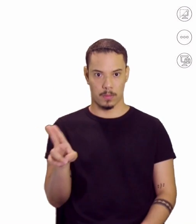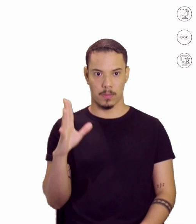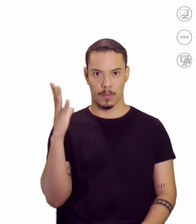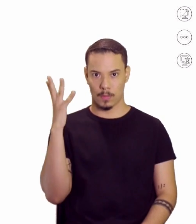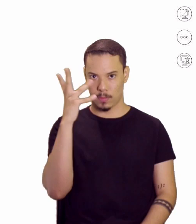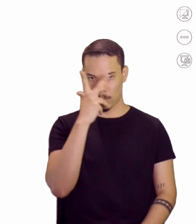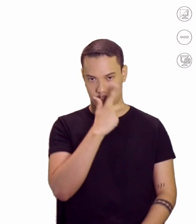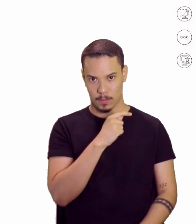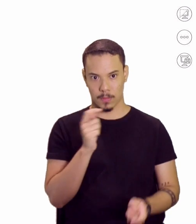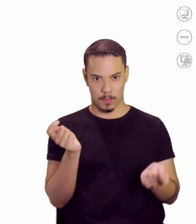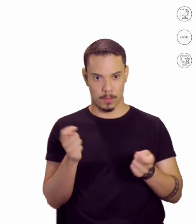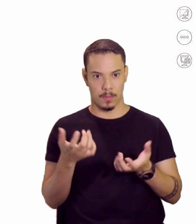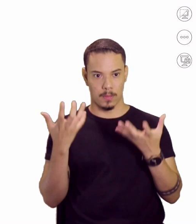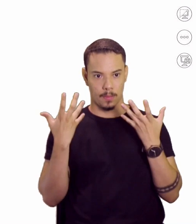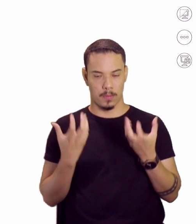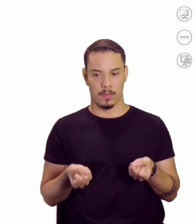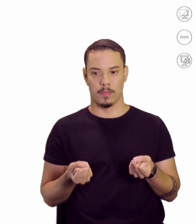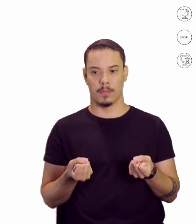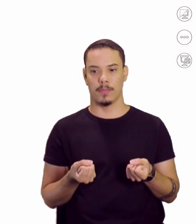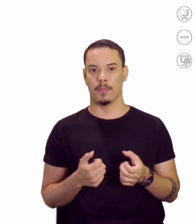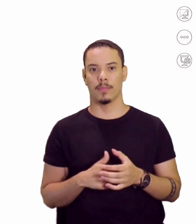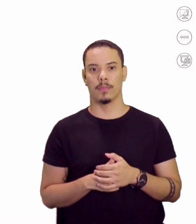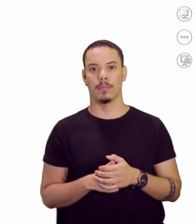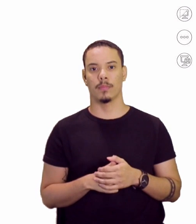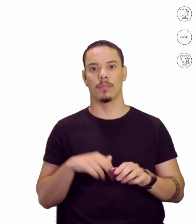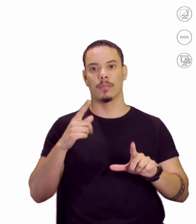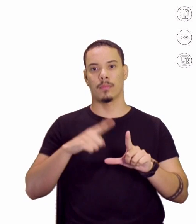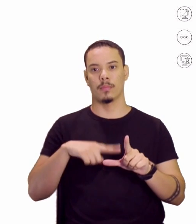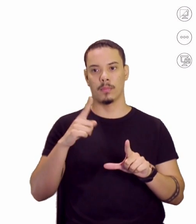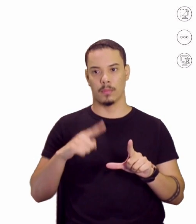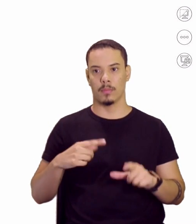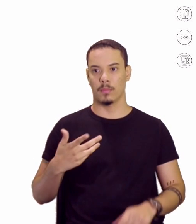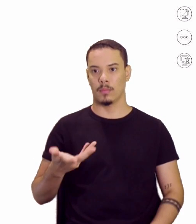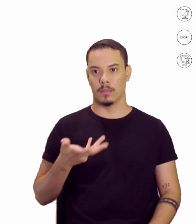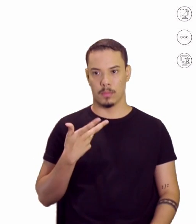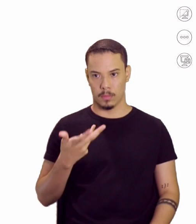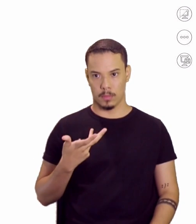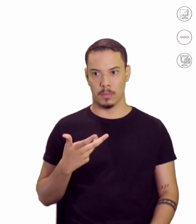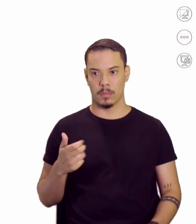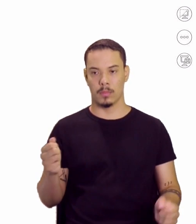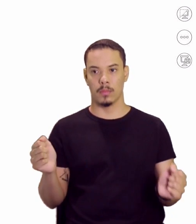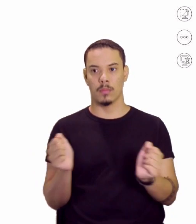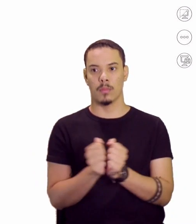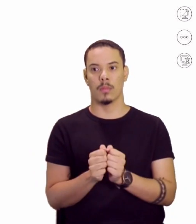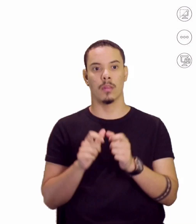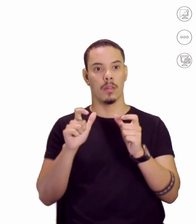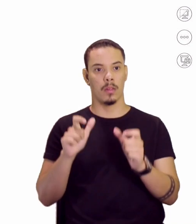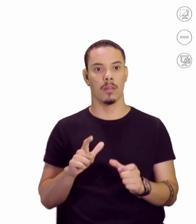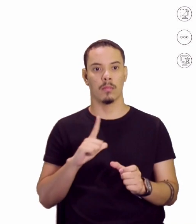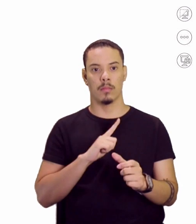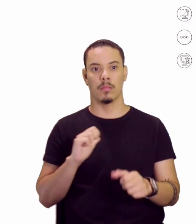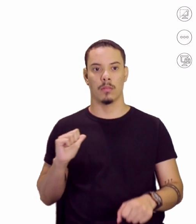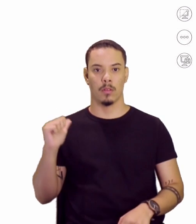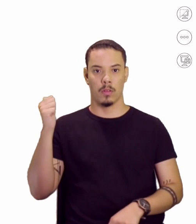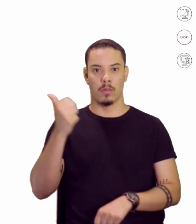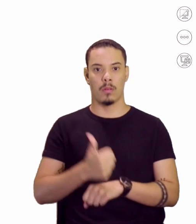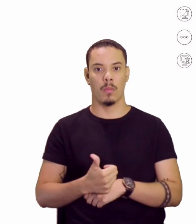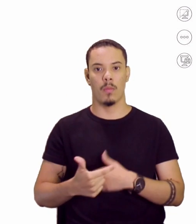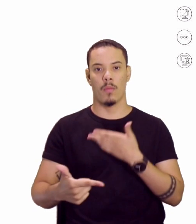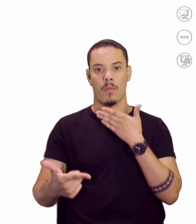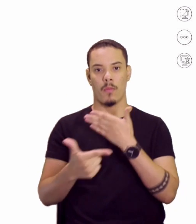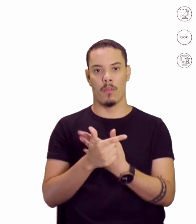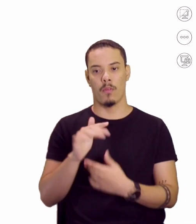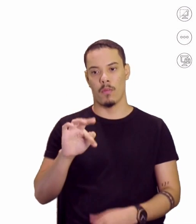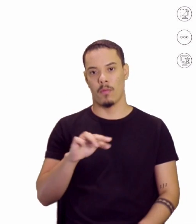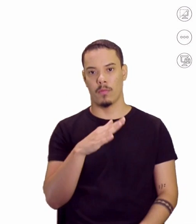para considerar ali. Ó, é dado o gráfico da aceleração escalar, onde A em função do tempo, nós já